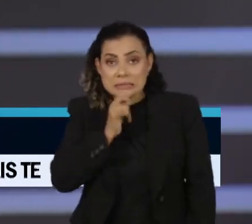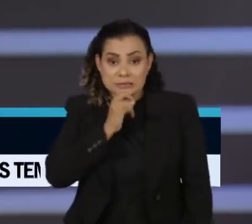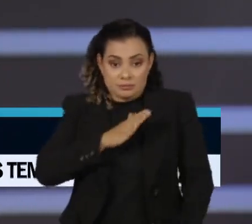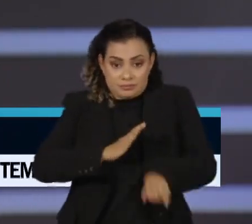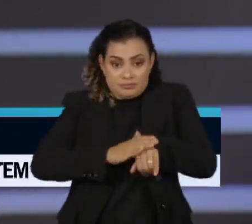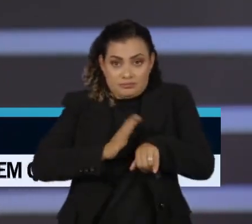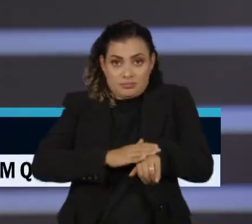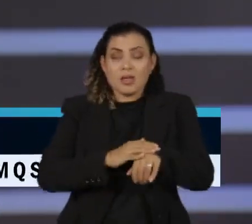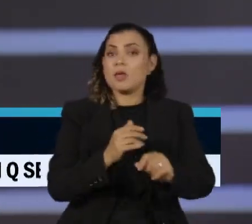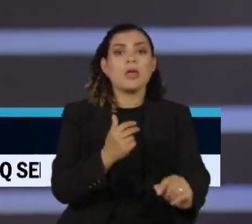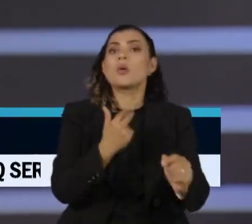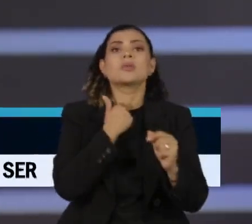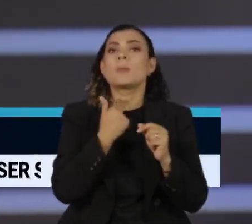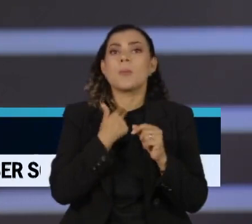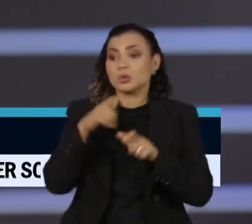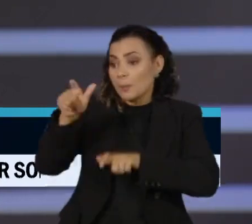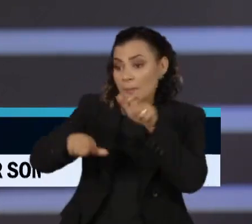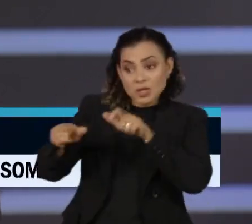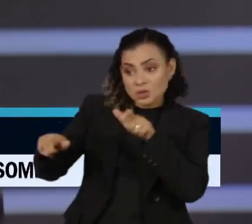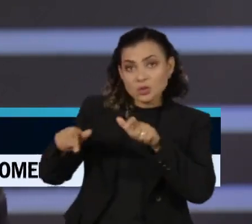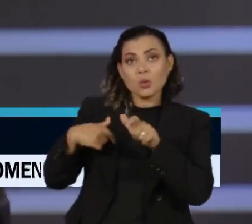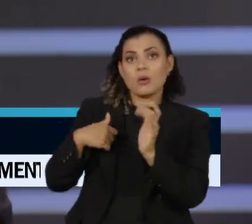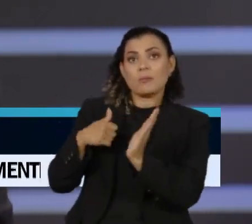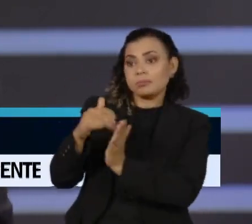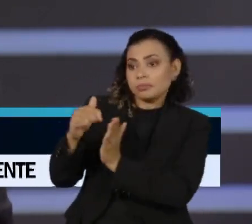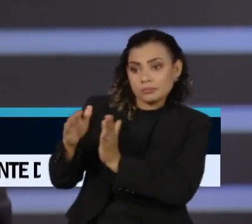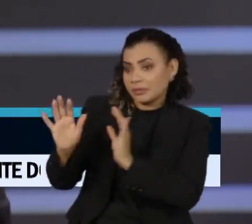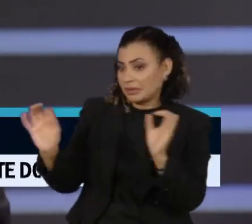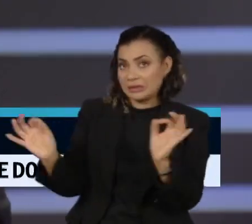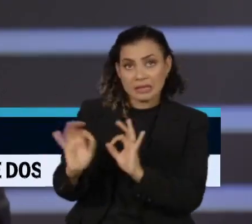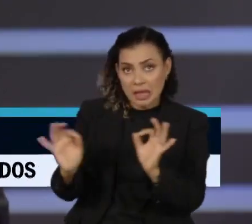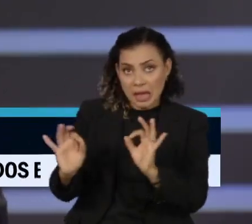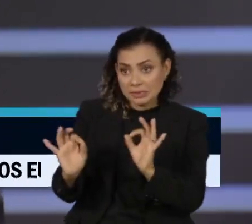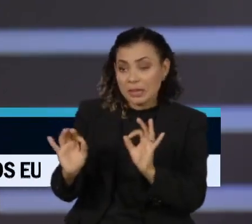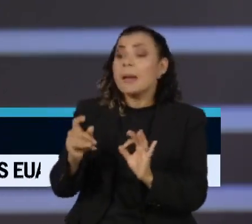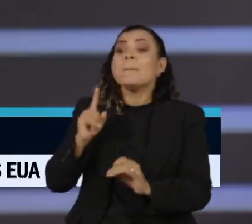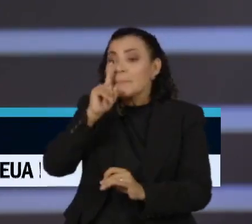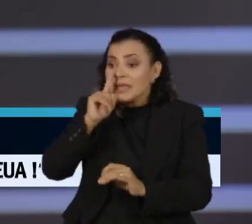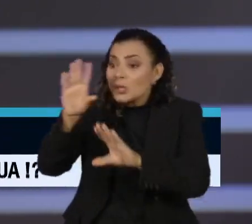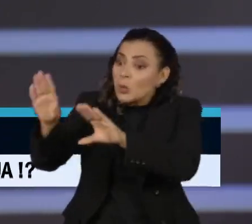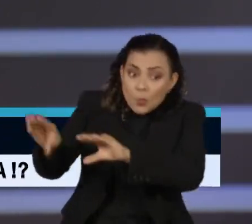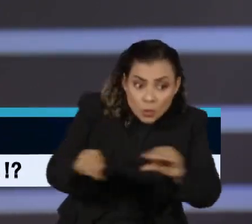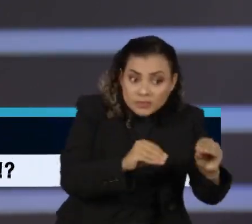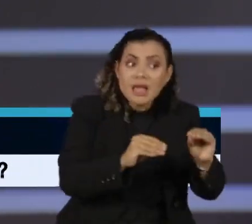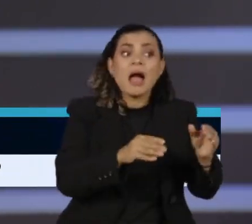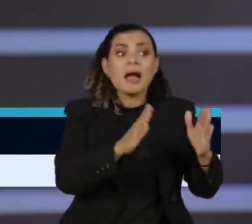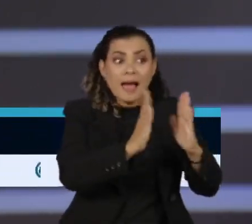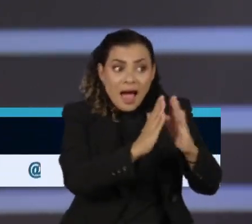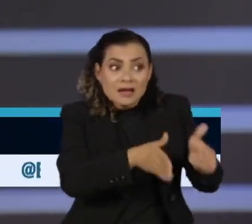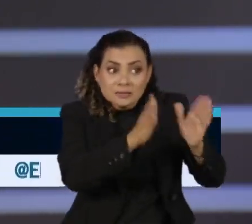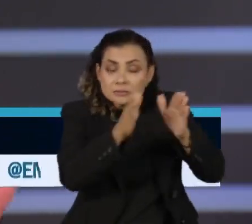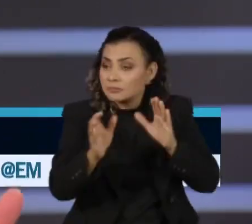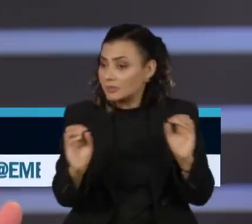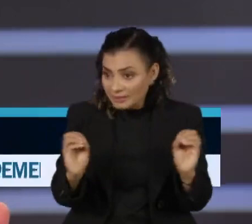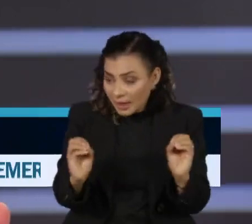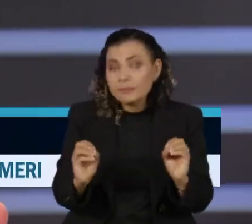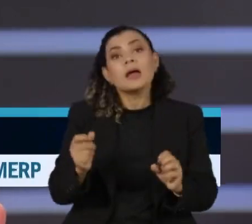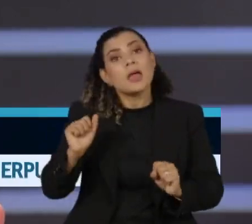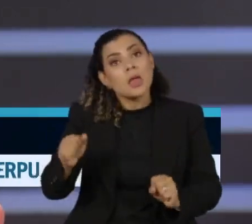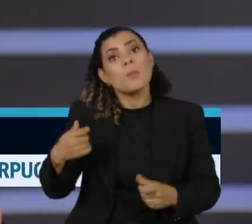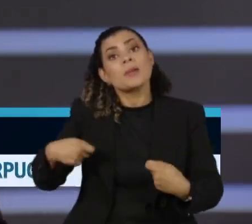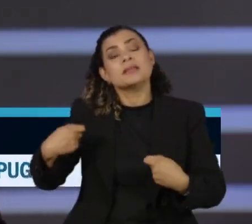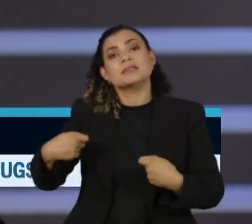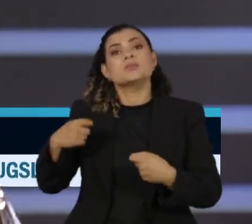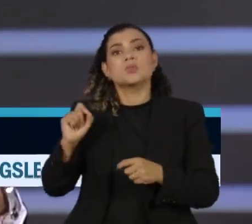tirar aquela pessoa, aquela população do perigo, eu tenho que tirar o perigo da população, porque eu não consigo